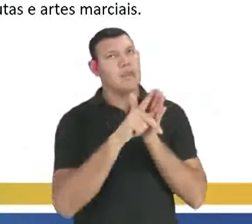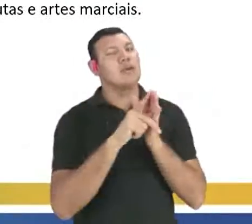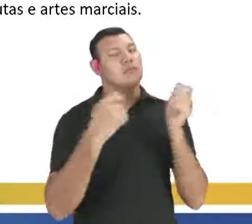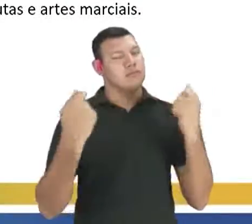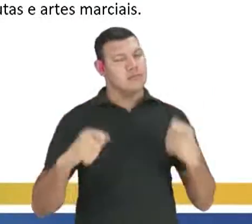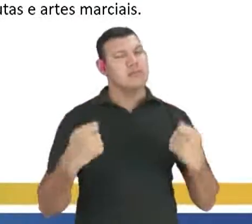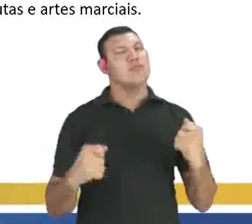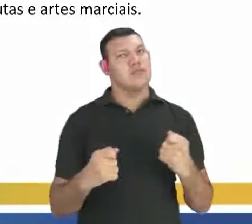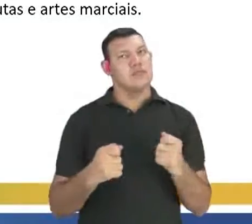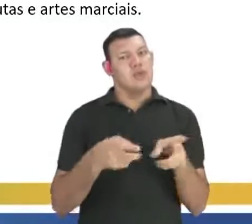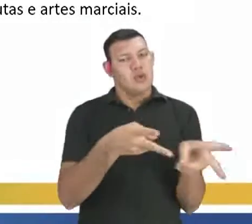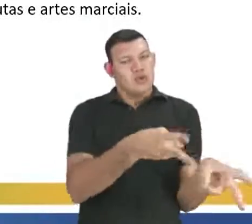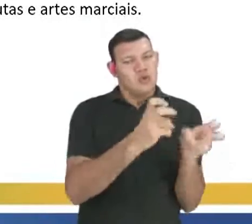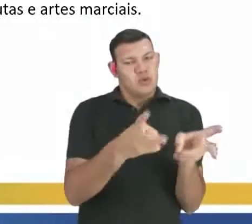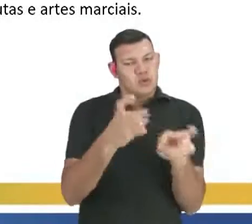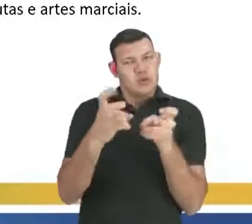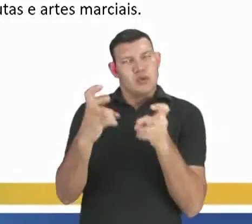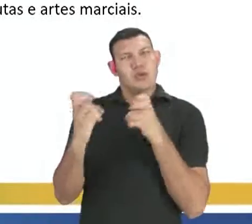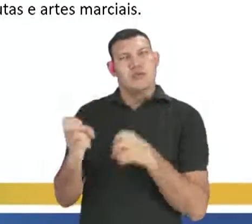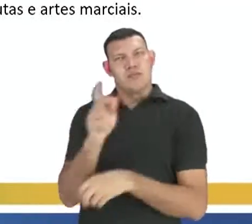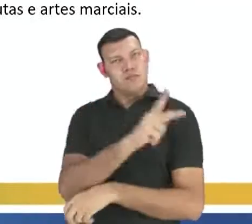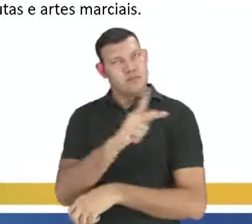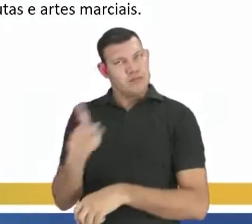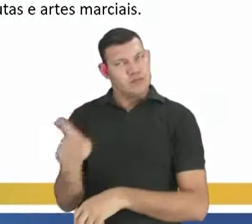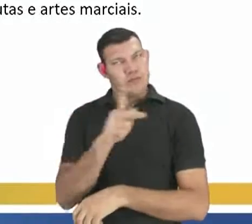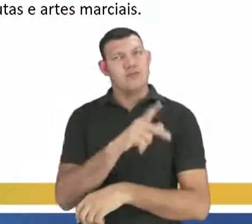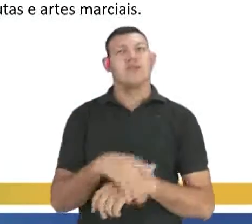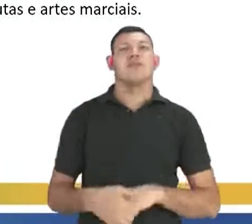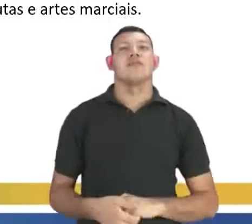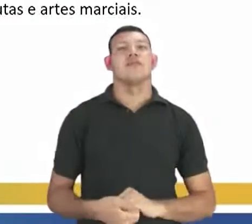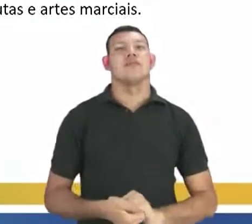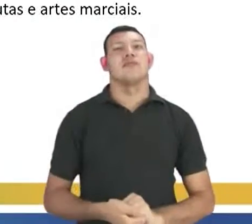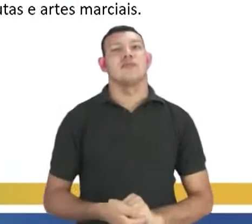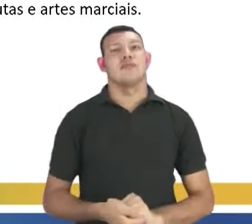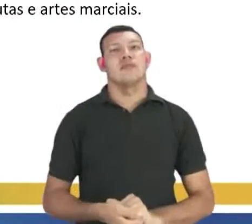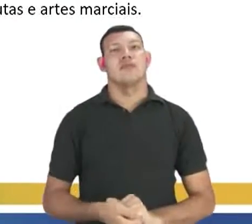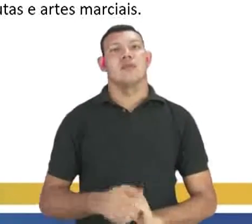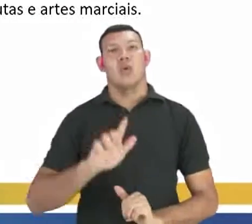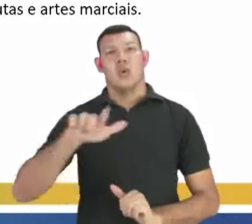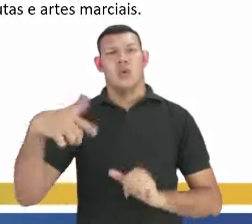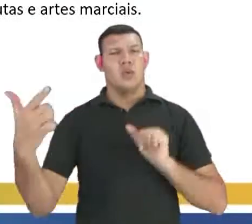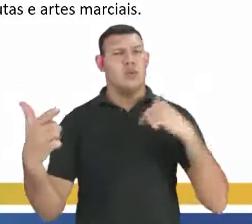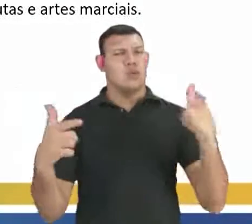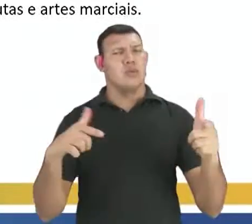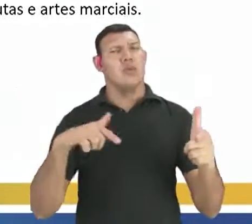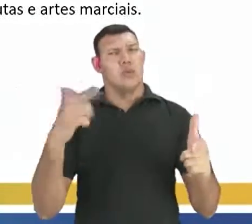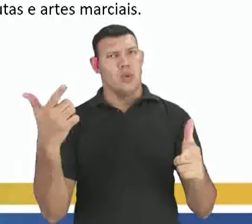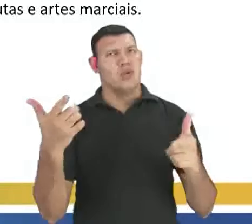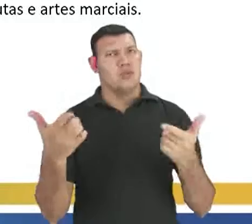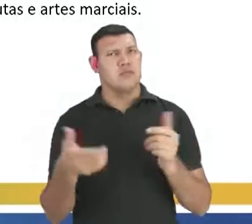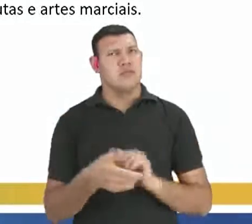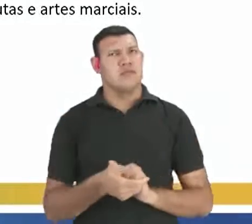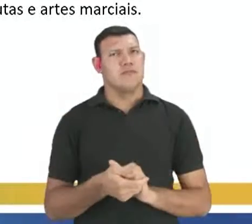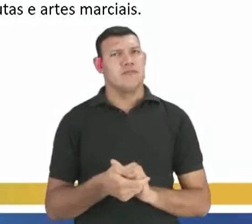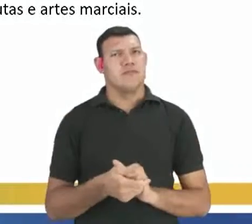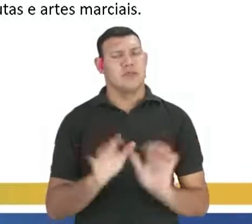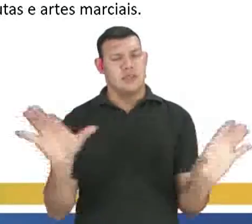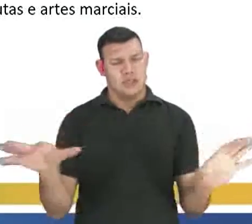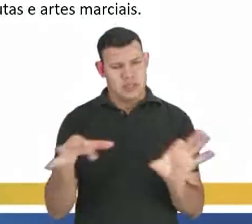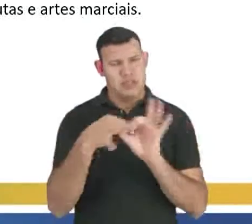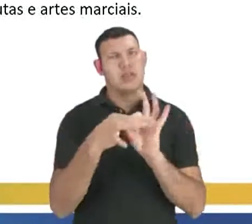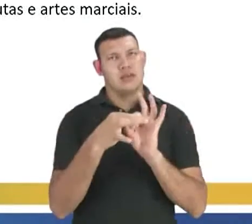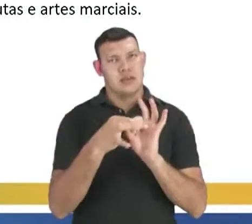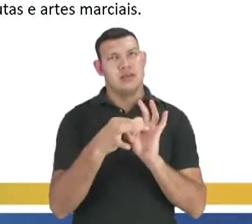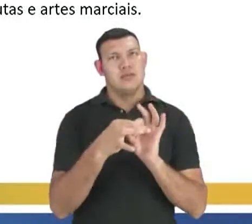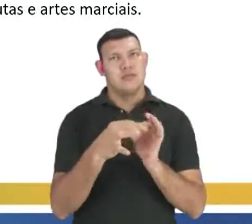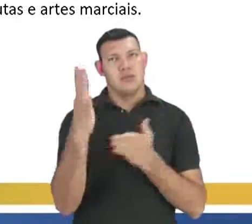ser explorado por professores, mestres, senseis e outros que estão de algumas atrelados às lutas das